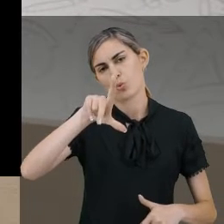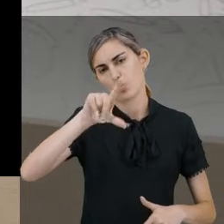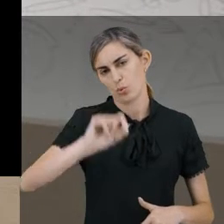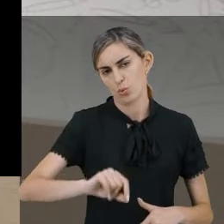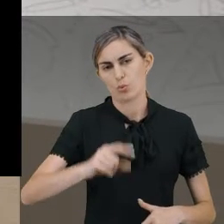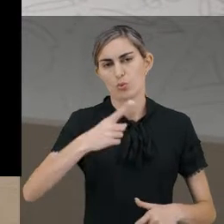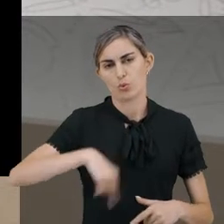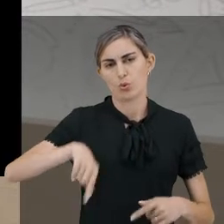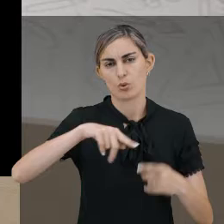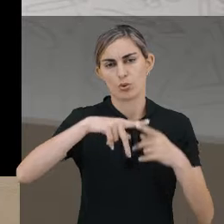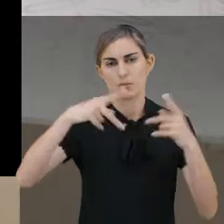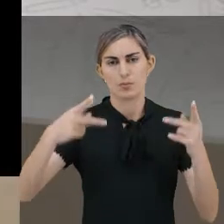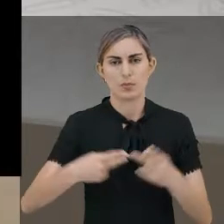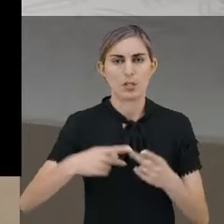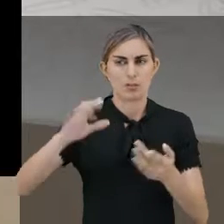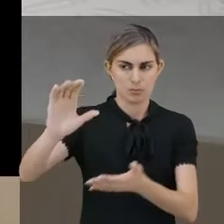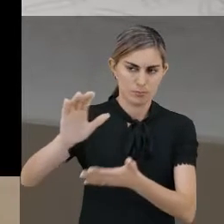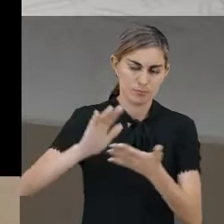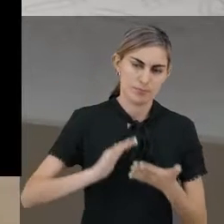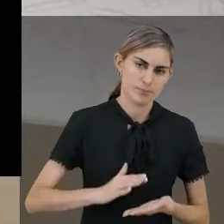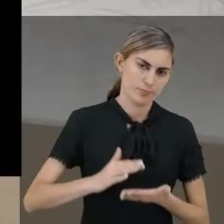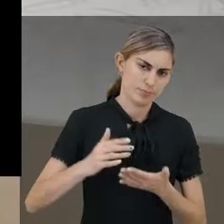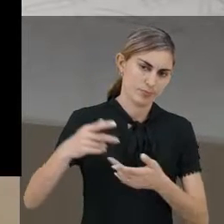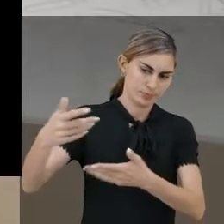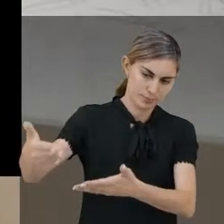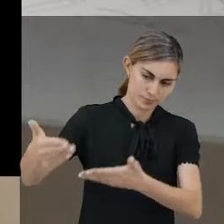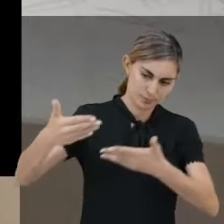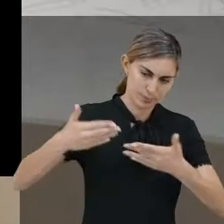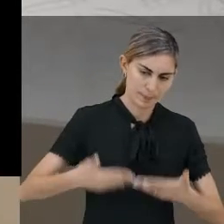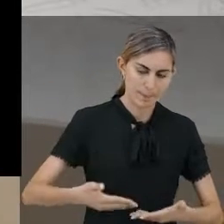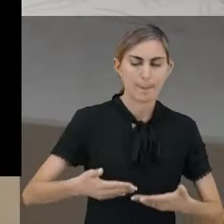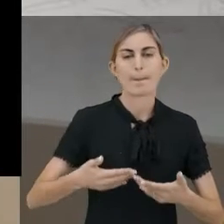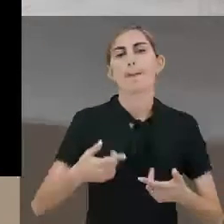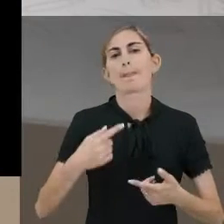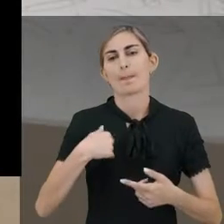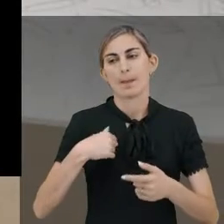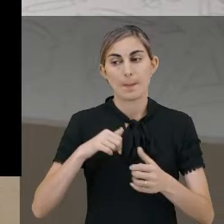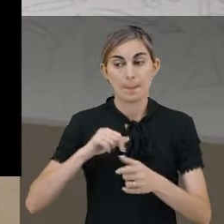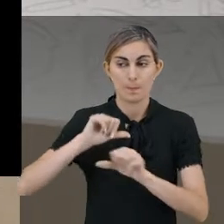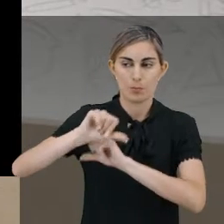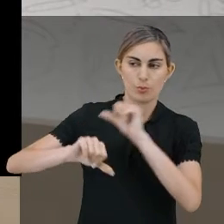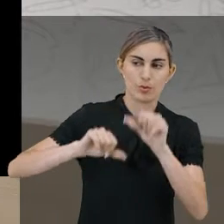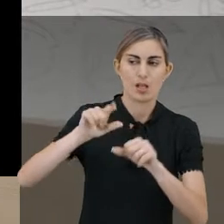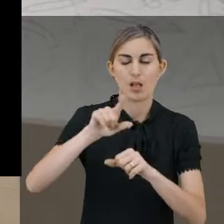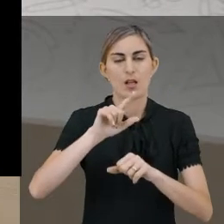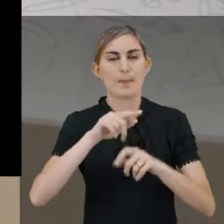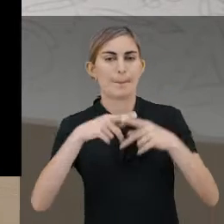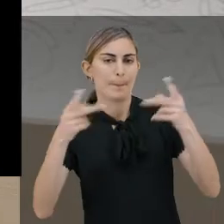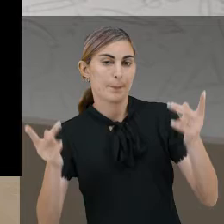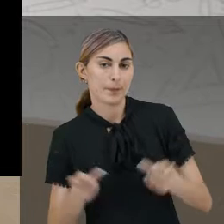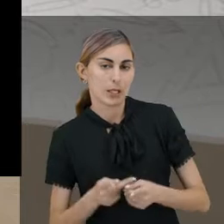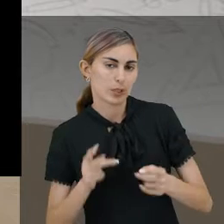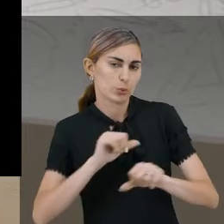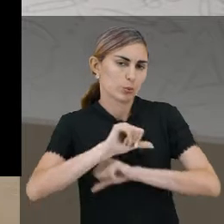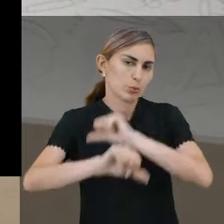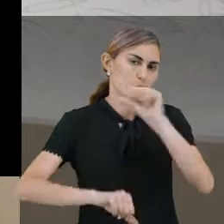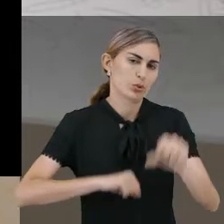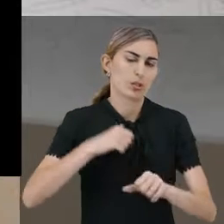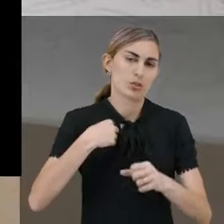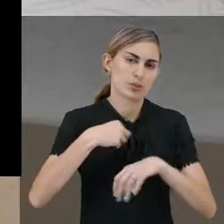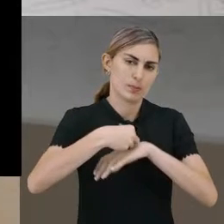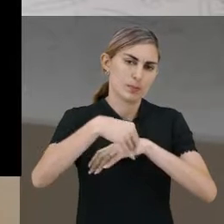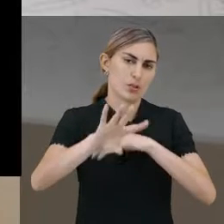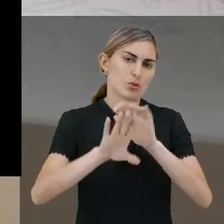no nosso prato recebido, que estamos enviando para alterar prato, nós passamos